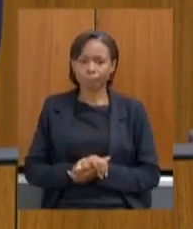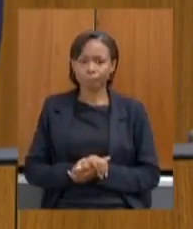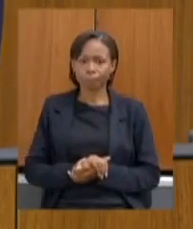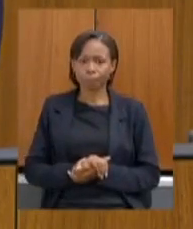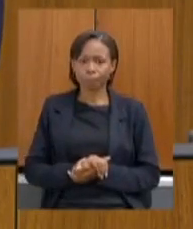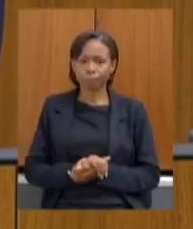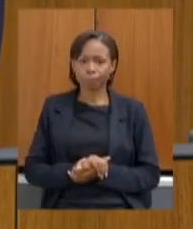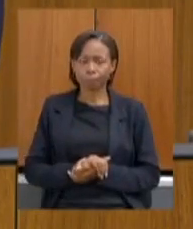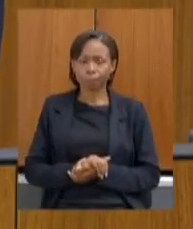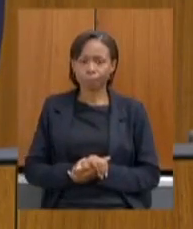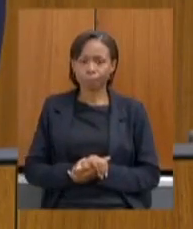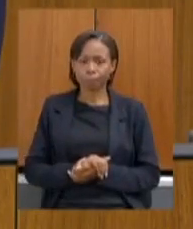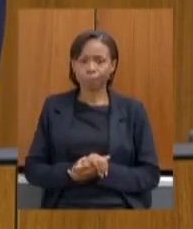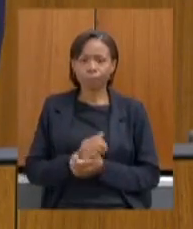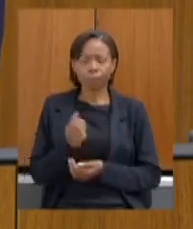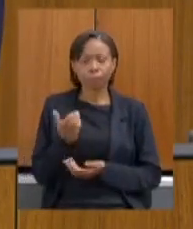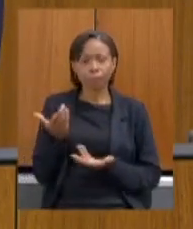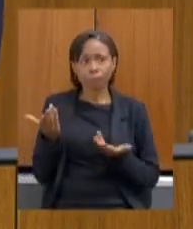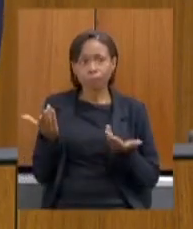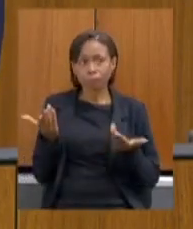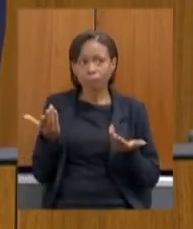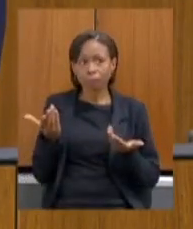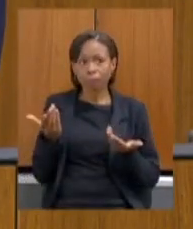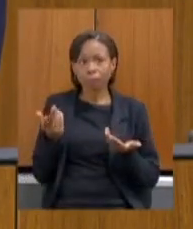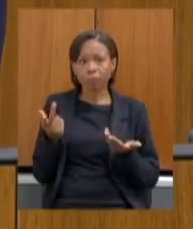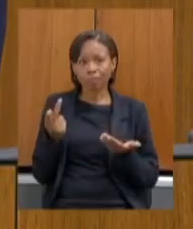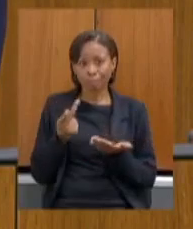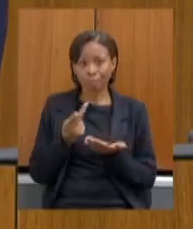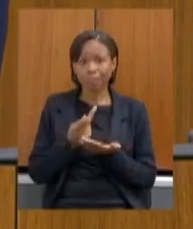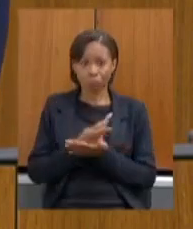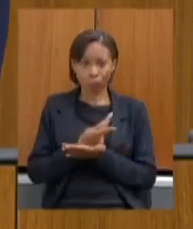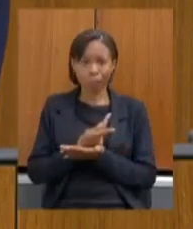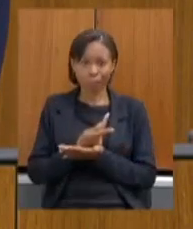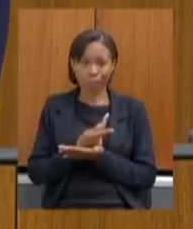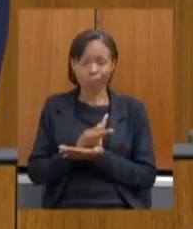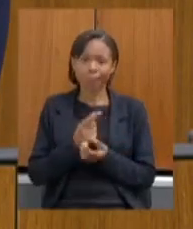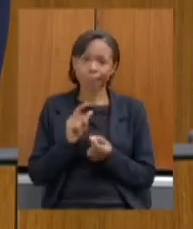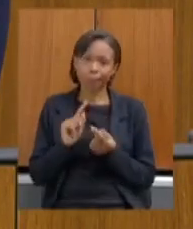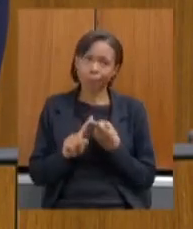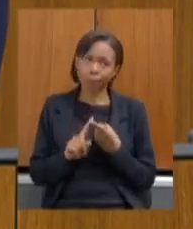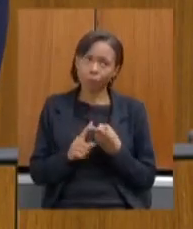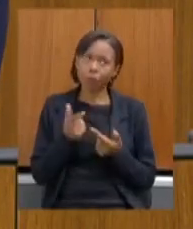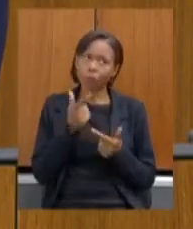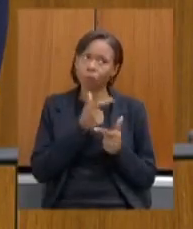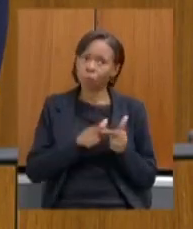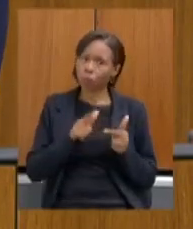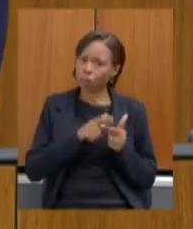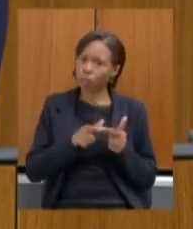E, se não fosse isso, ainda vem o problema econômico que tinha na época,